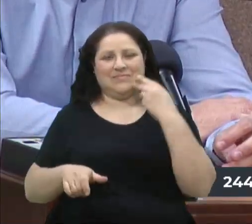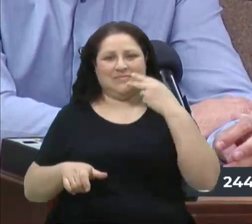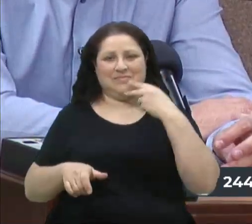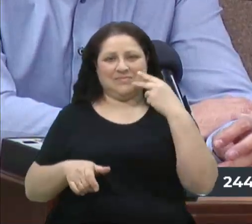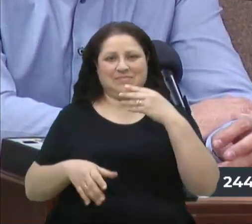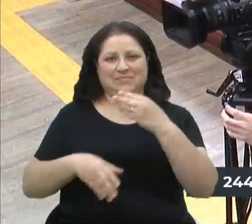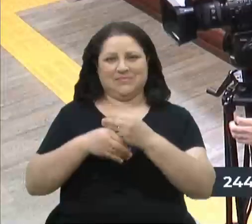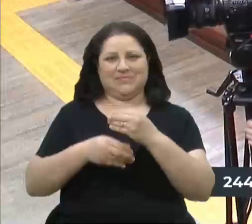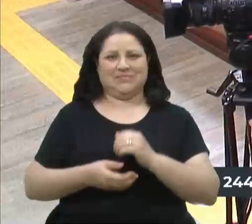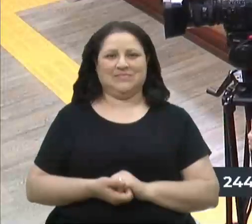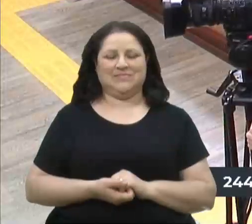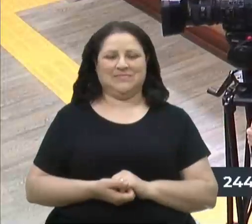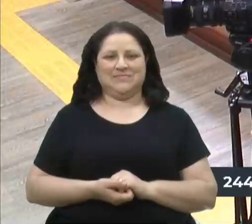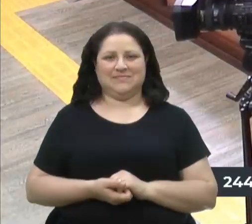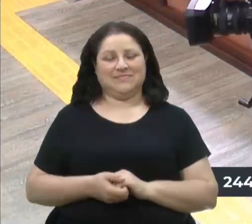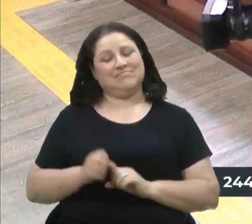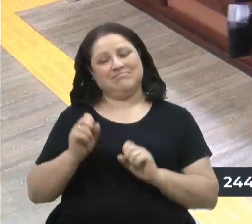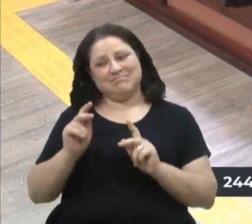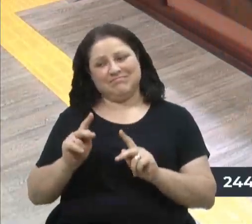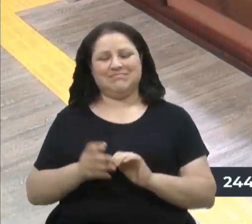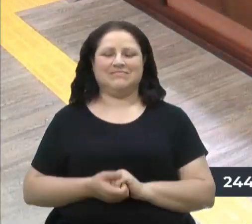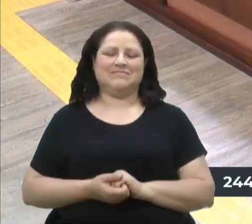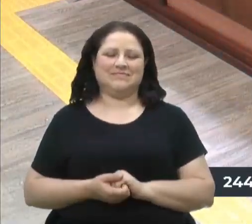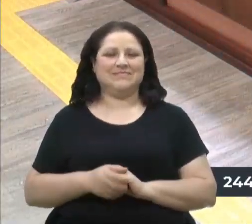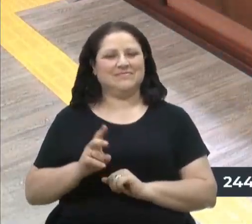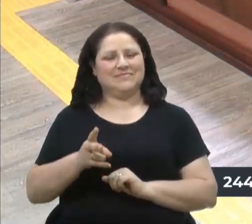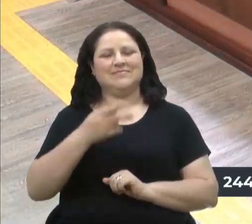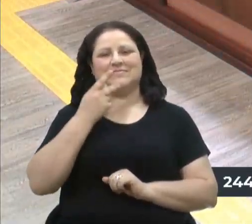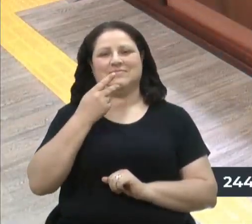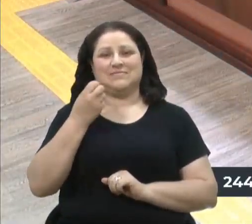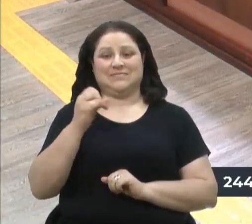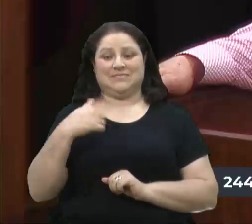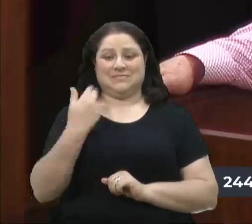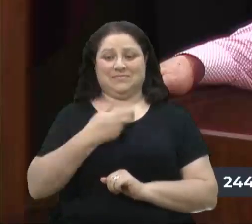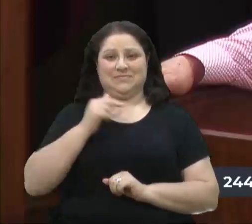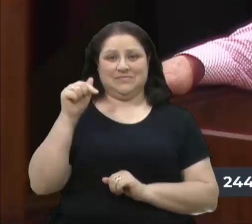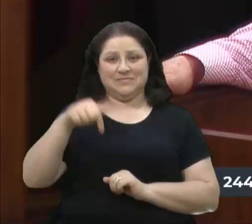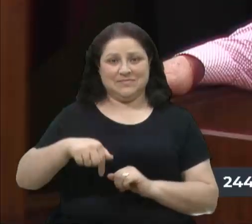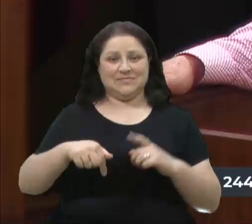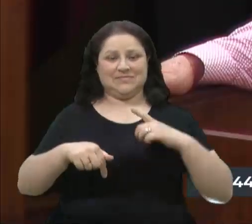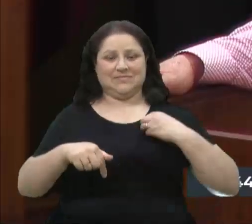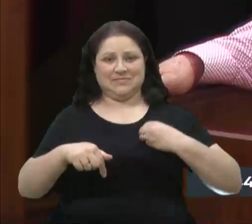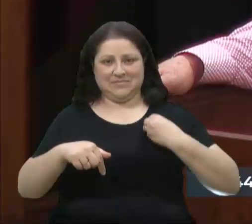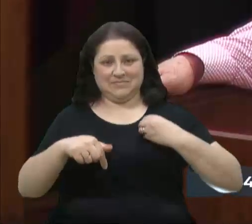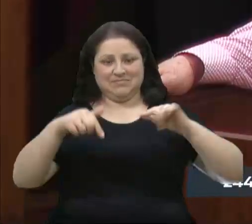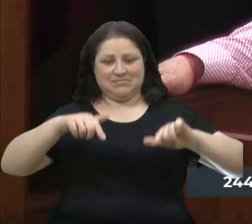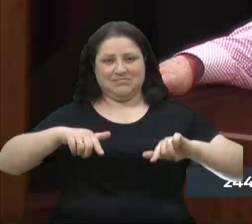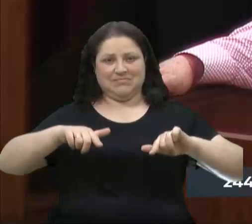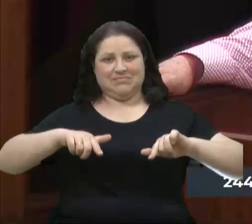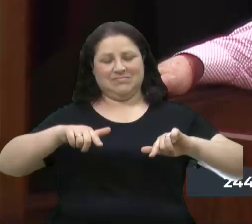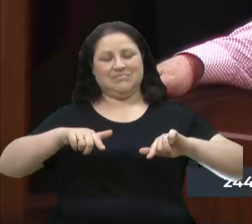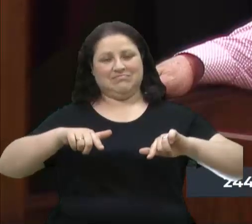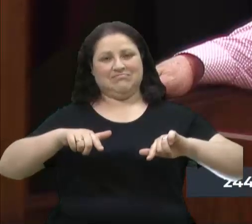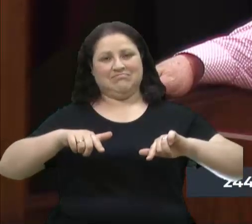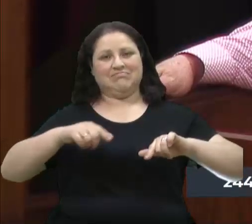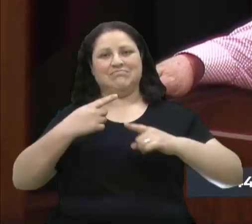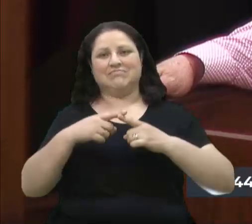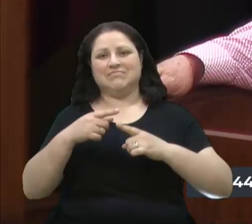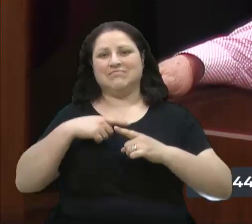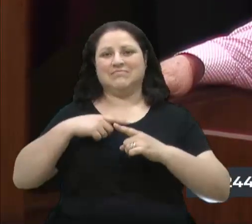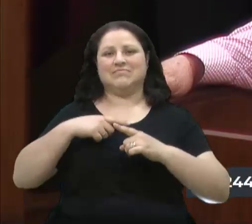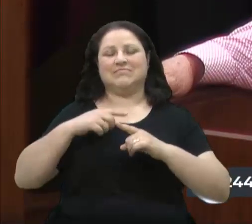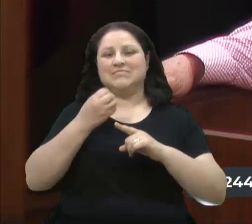É isso aí, nunca. Eu sempre digo, se hoje nós estamos aqui nesse espaço, porque tivemos uma